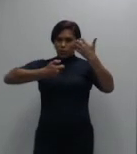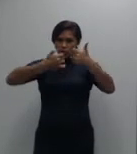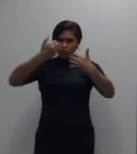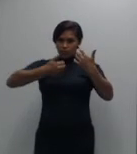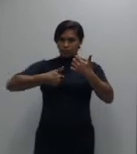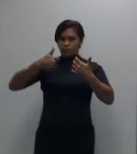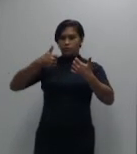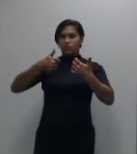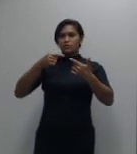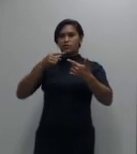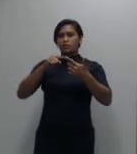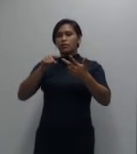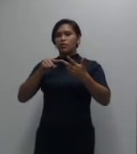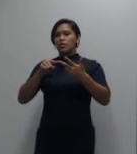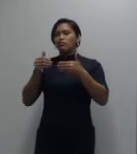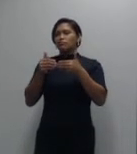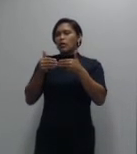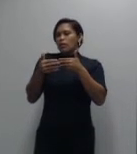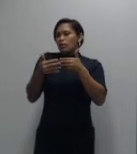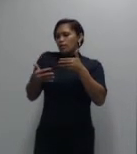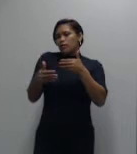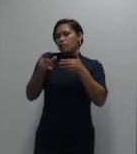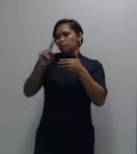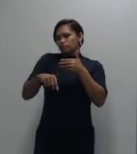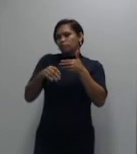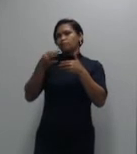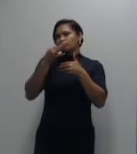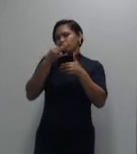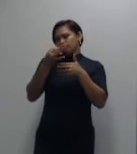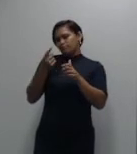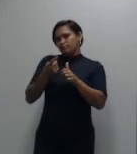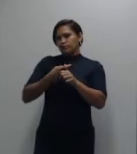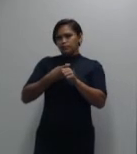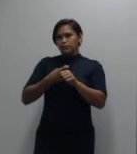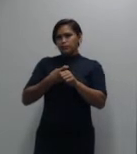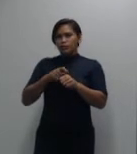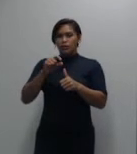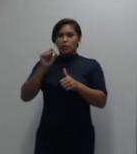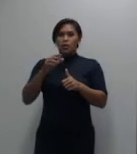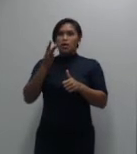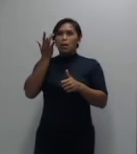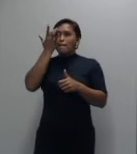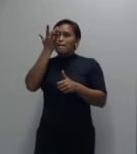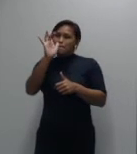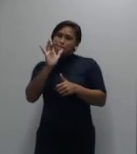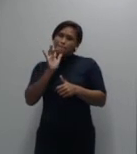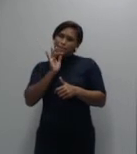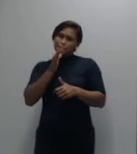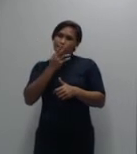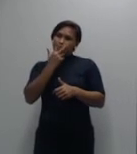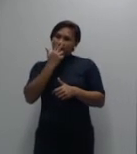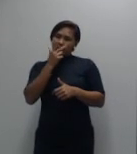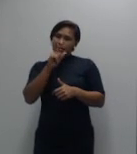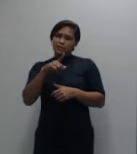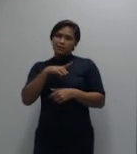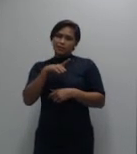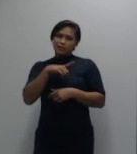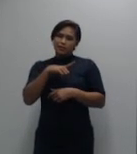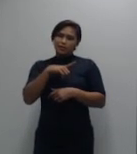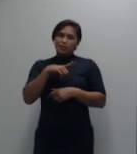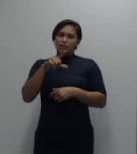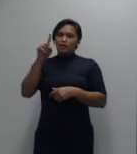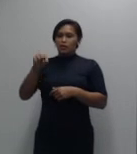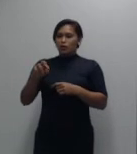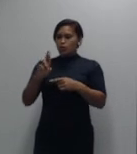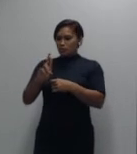e da extensão da suspensão o que a impressão que eu fiquei aqui o cliente